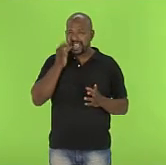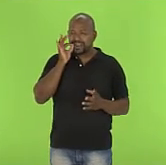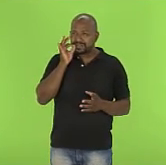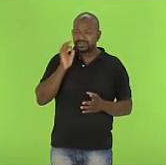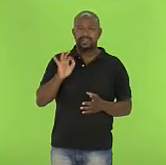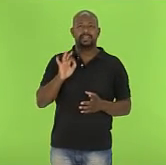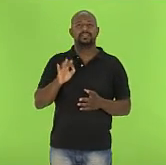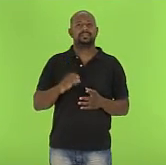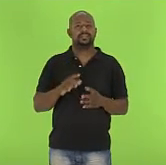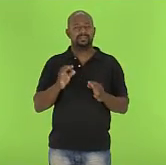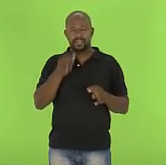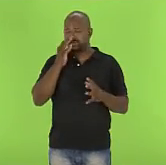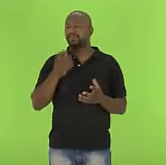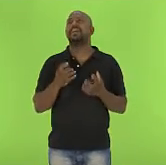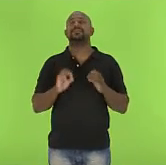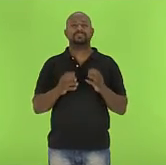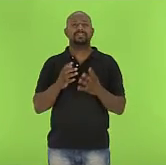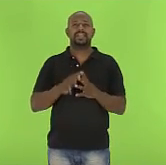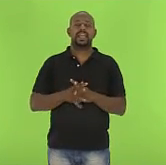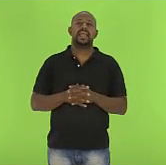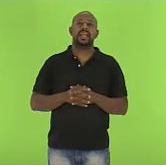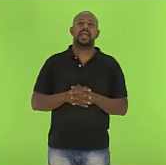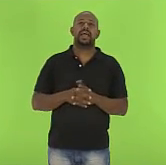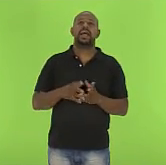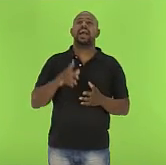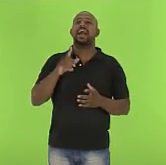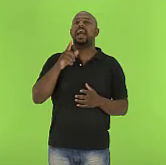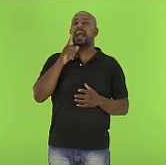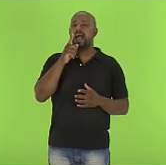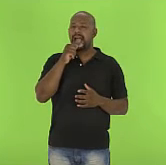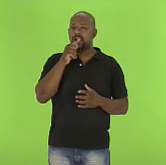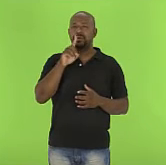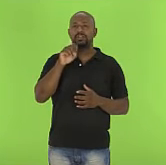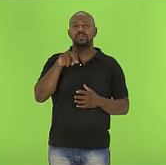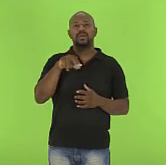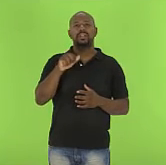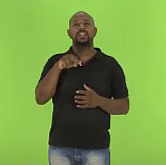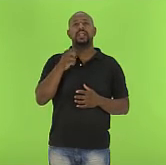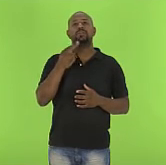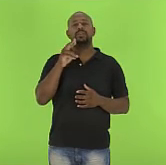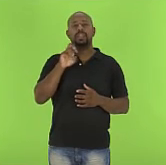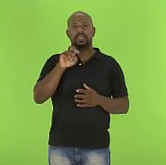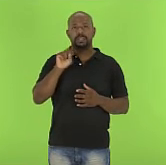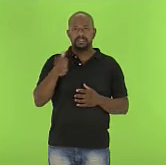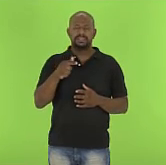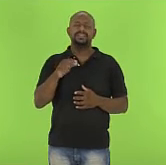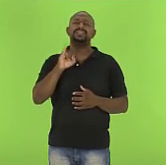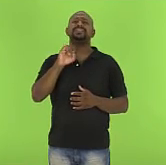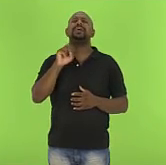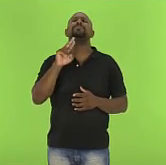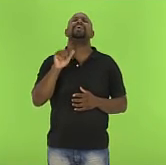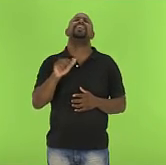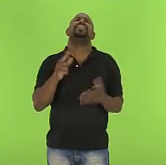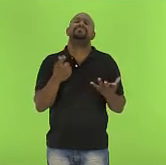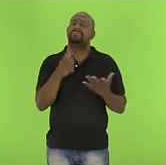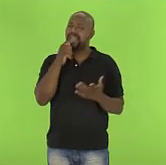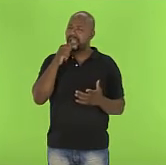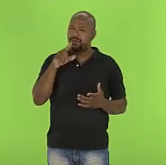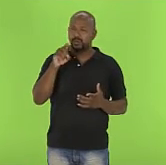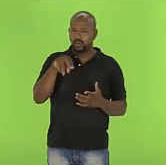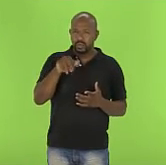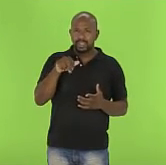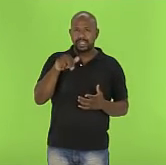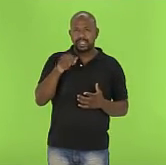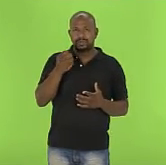Fundamental. Café. 7 pegando fogo. Dizer, né? Água Dona Natureza, Isabela Fraga, querida, também Água